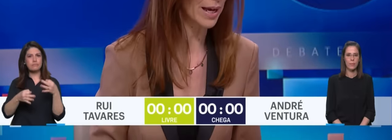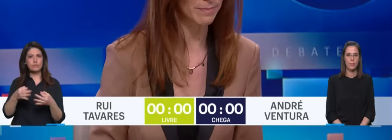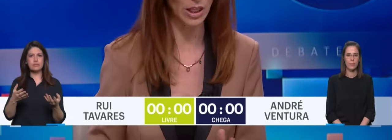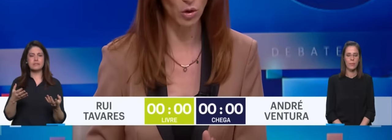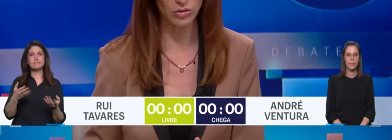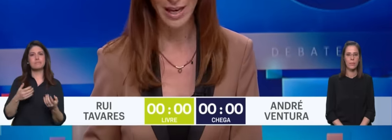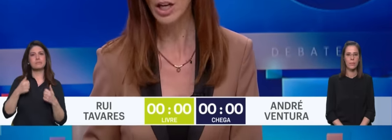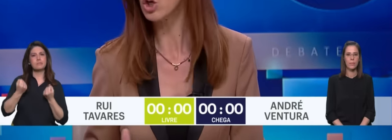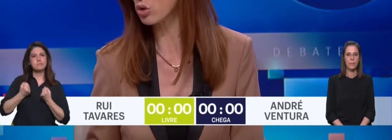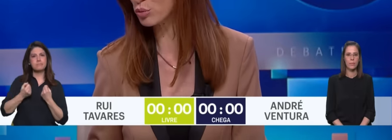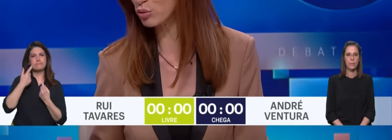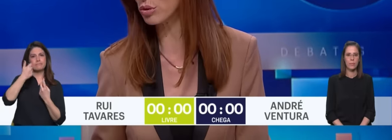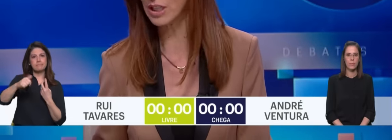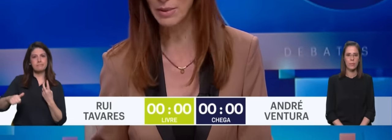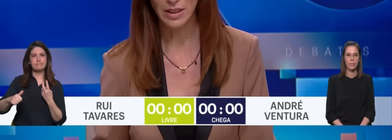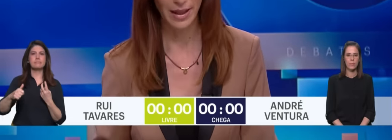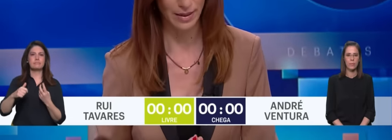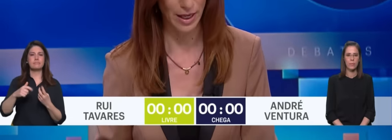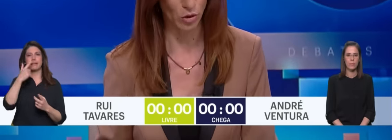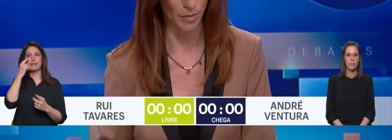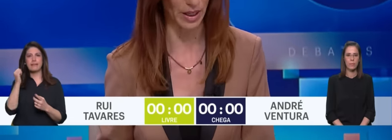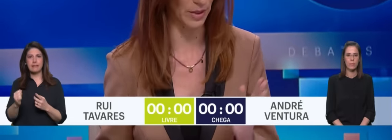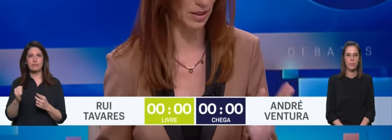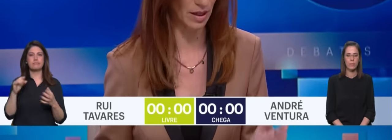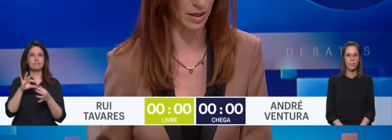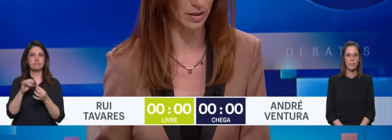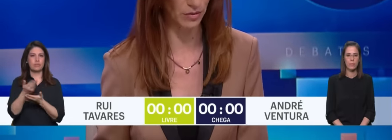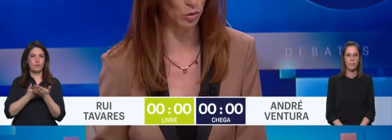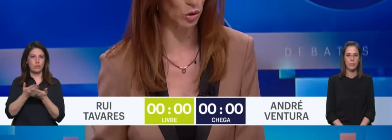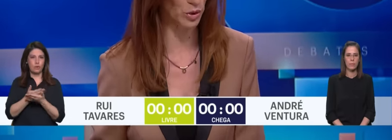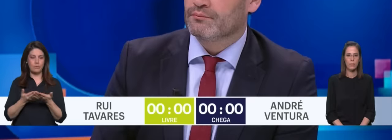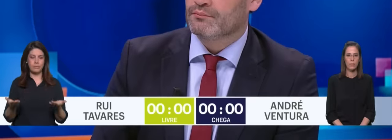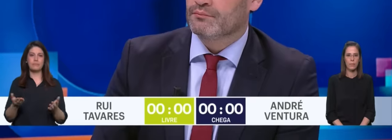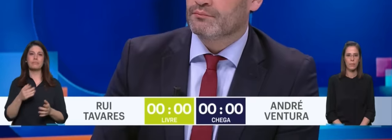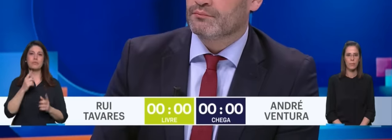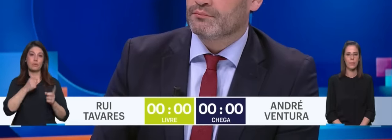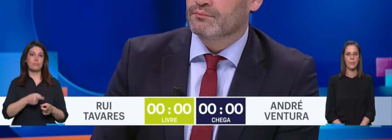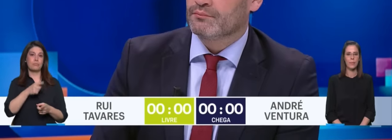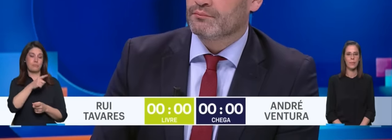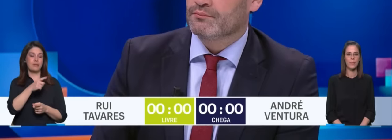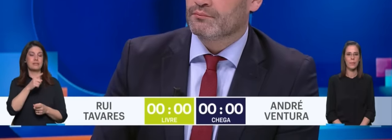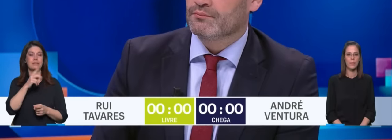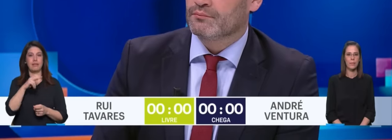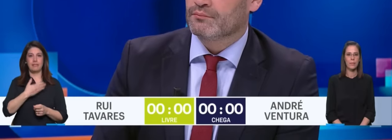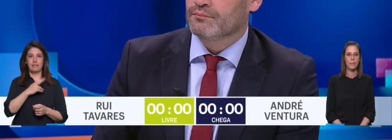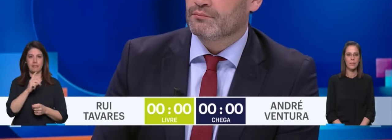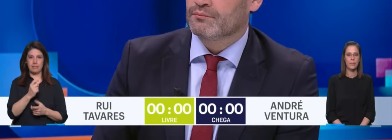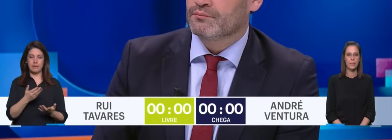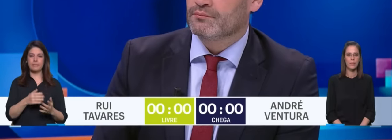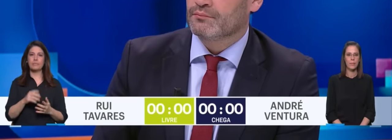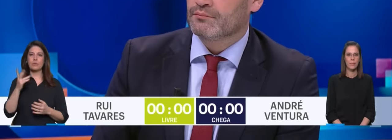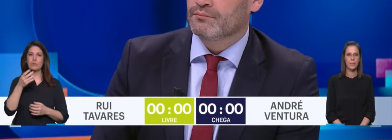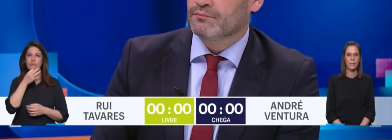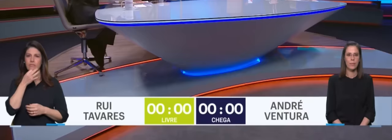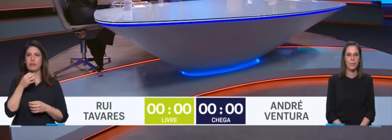julgar e condenar sobretudo criminalidade económica andr André Aventura Começando por si quando se fala de problemas na